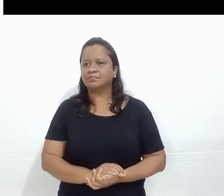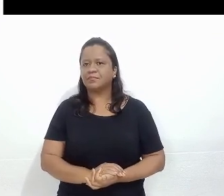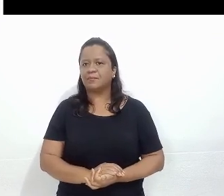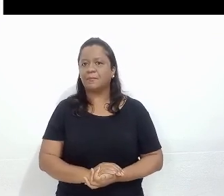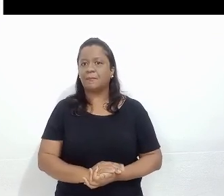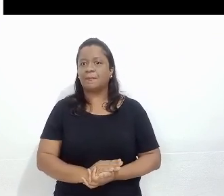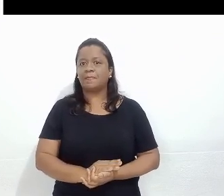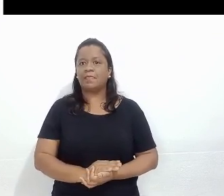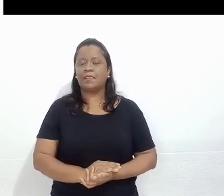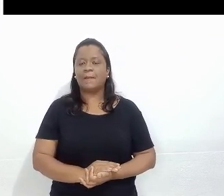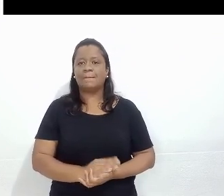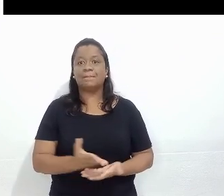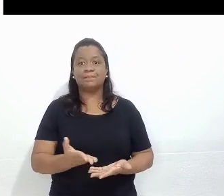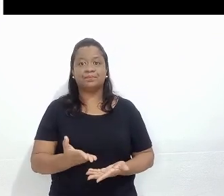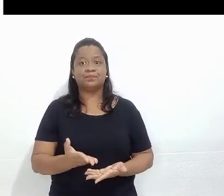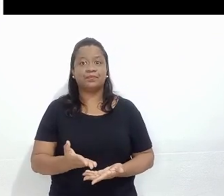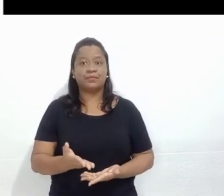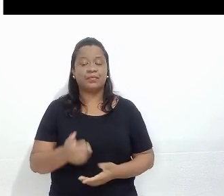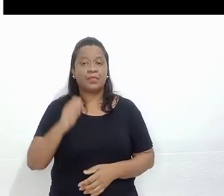que tipo assim,